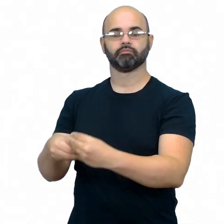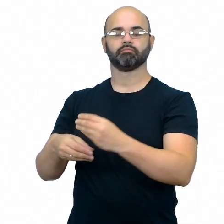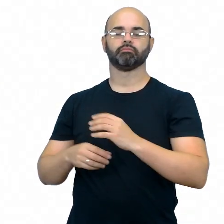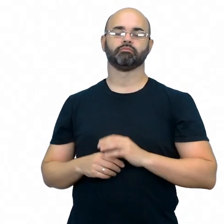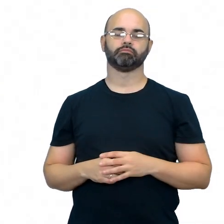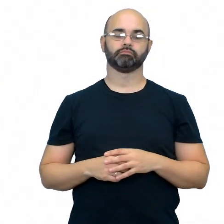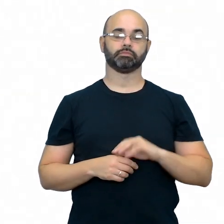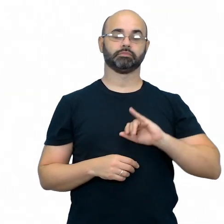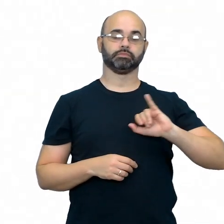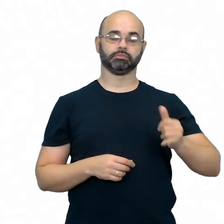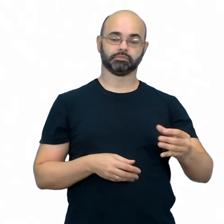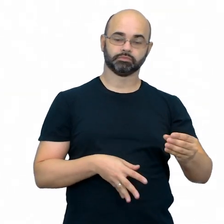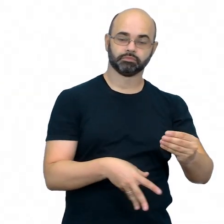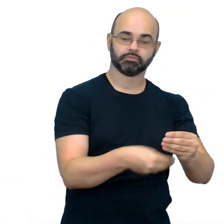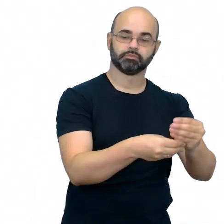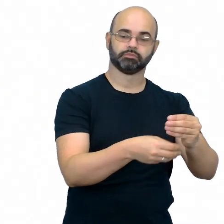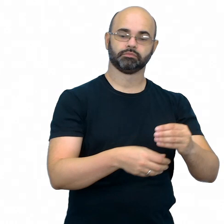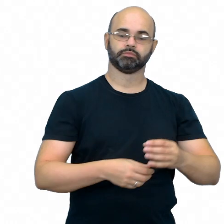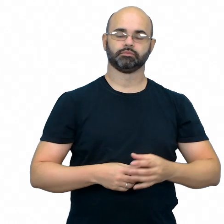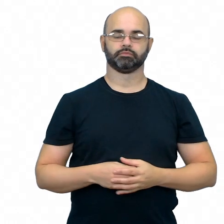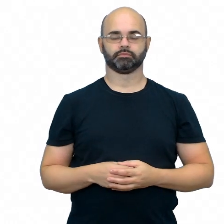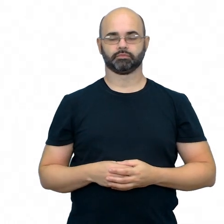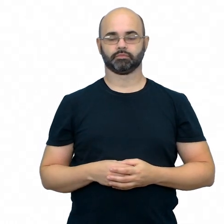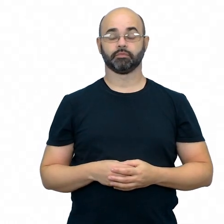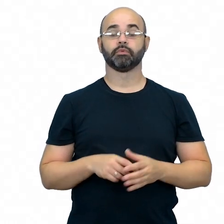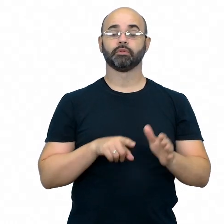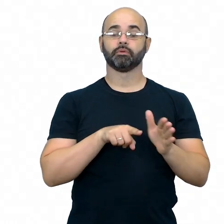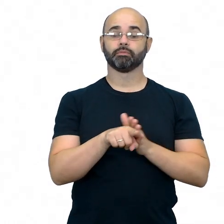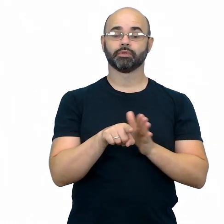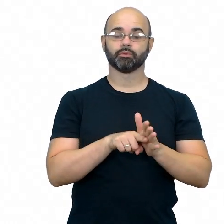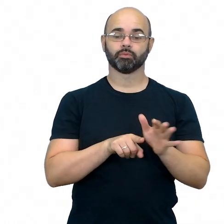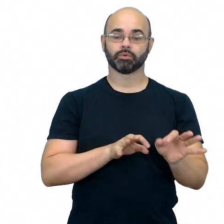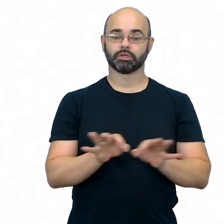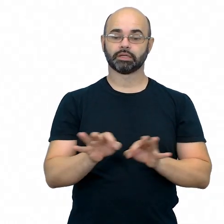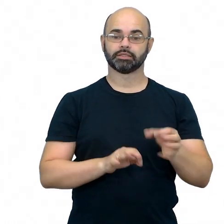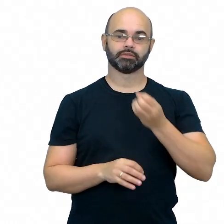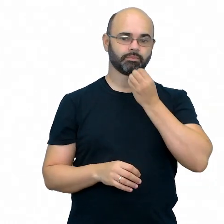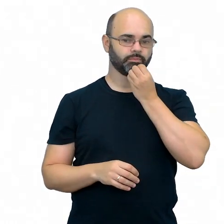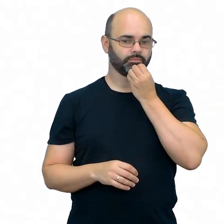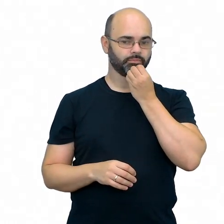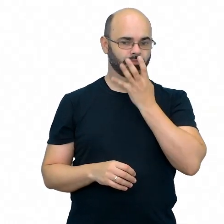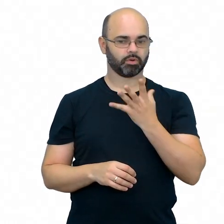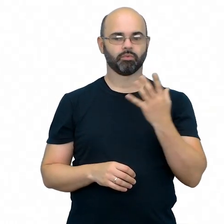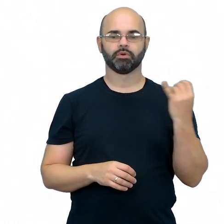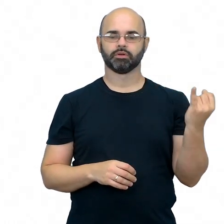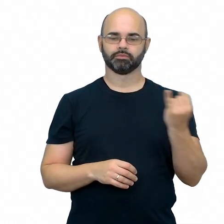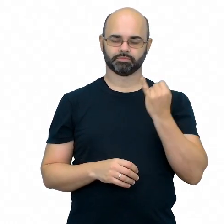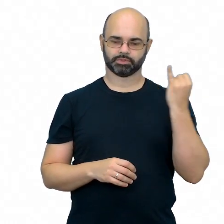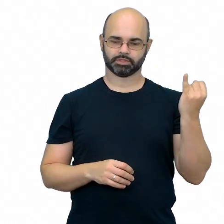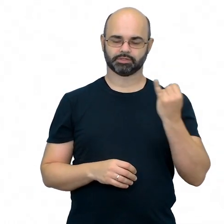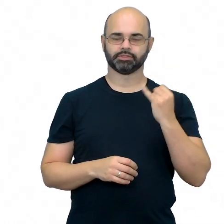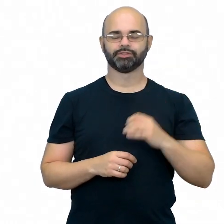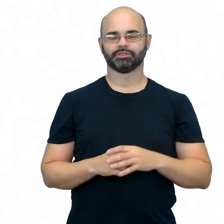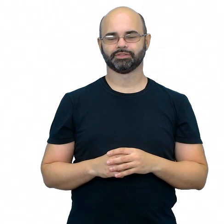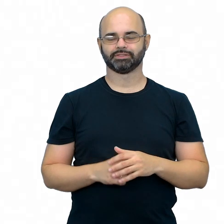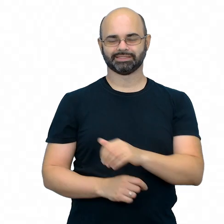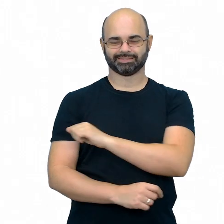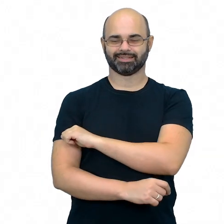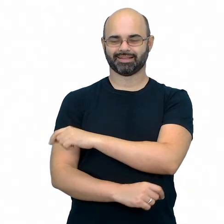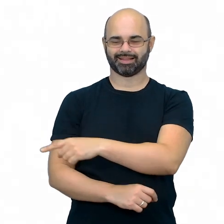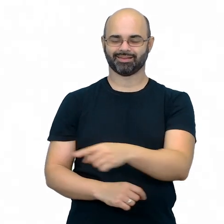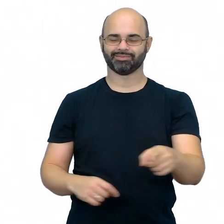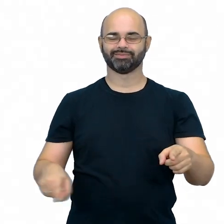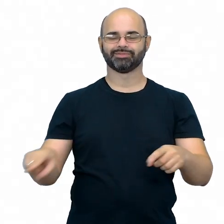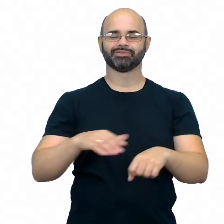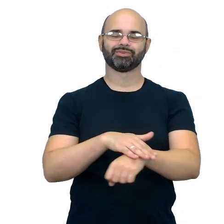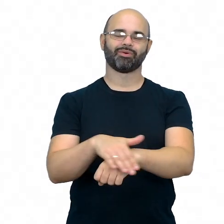importante elaborar boas perguntas, né, que essas boas perguntas elas possam instigar esses alunos em uma